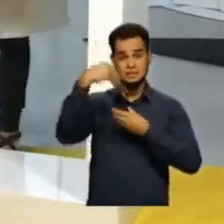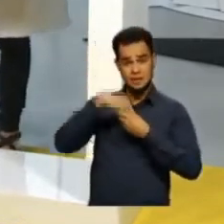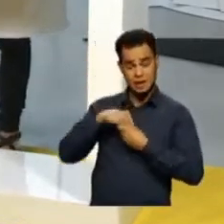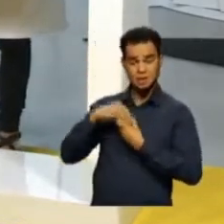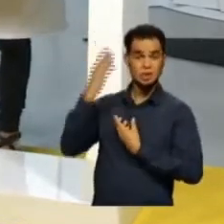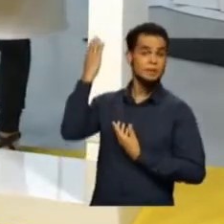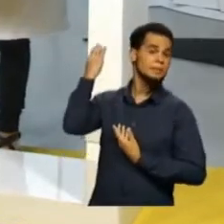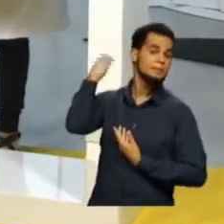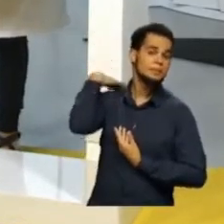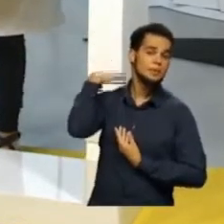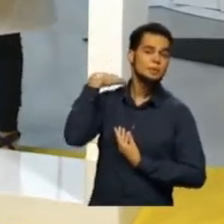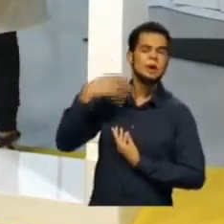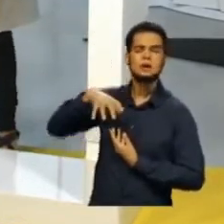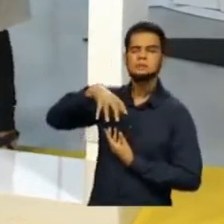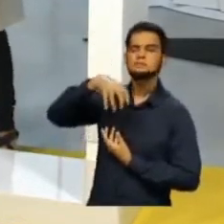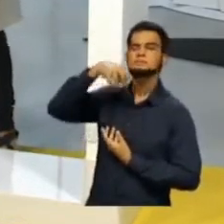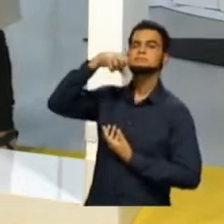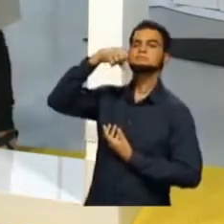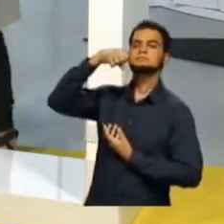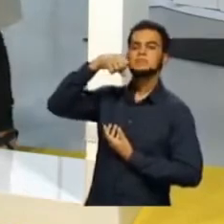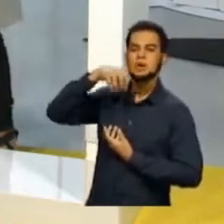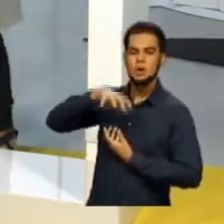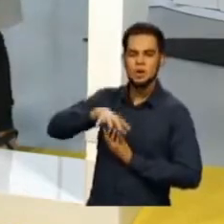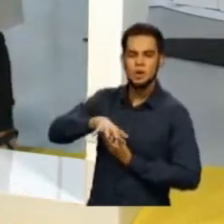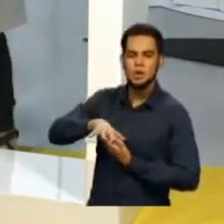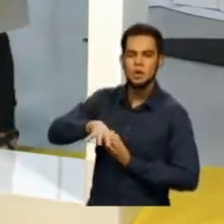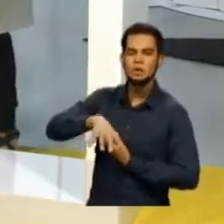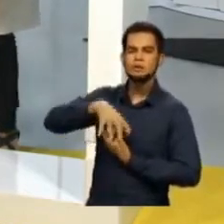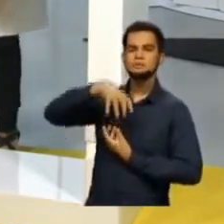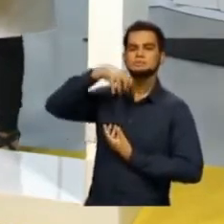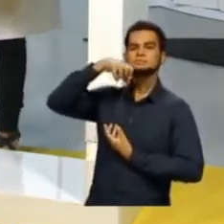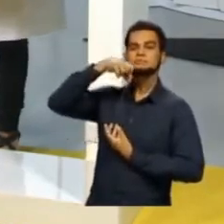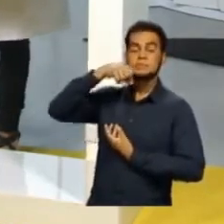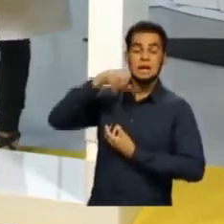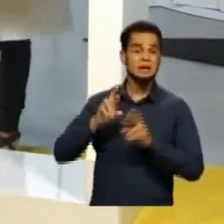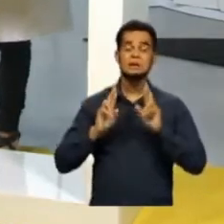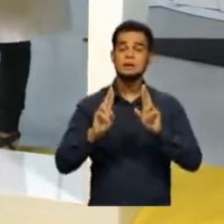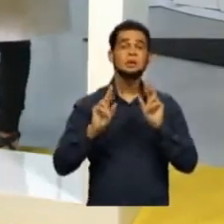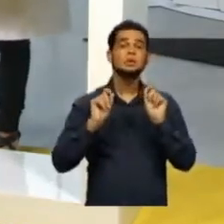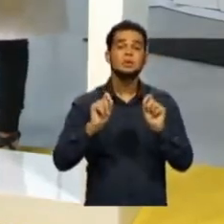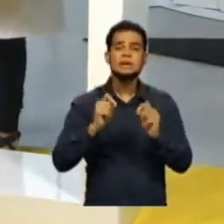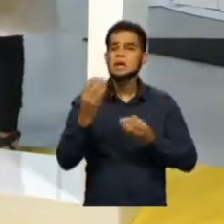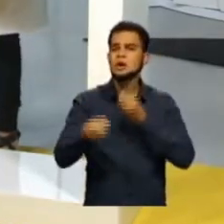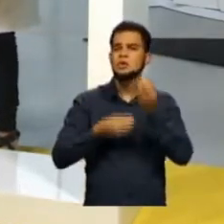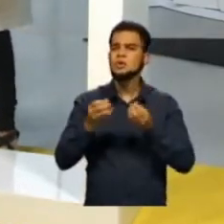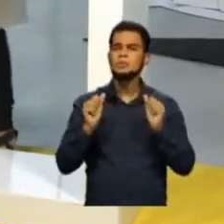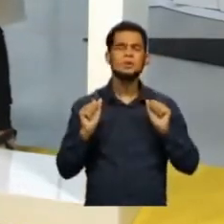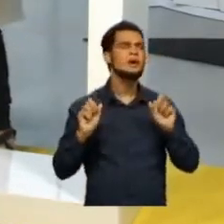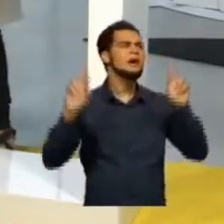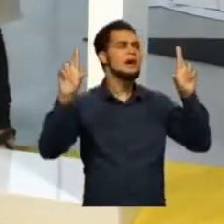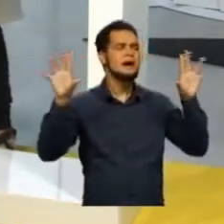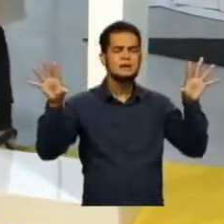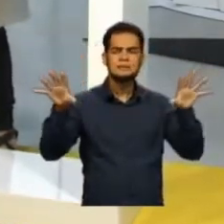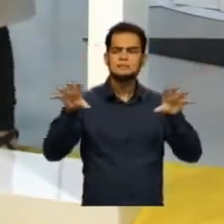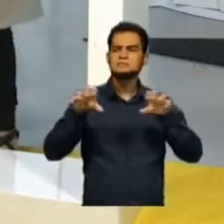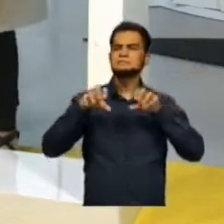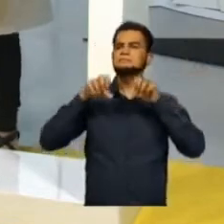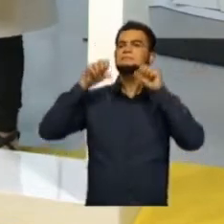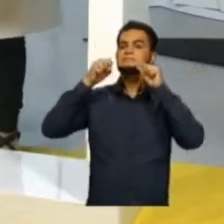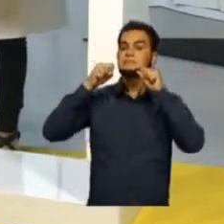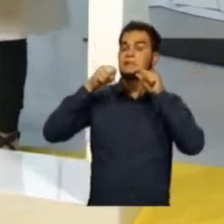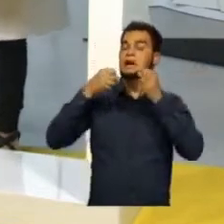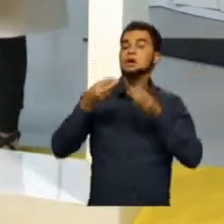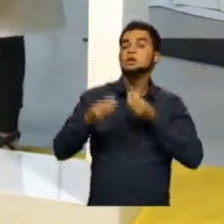ela é responsável por aquele oxigênio que chegou até o seu pulmão, dirige até suas células, vai ocorrer